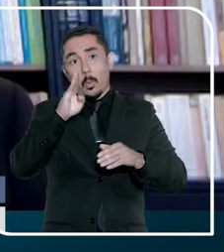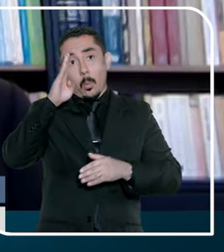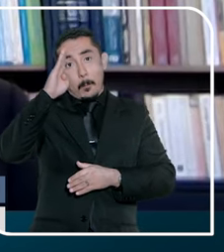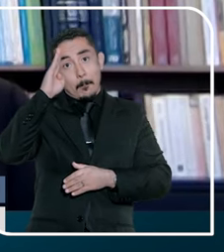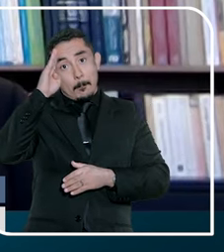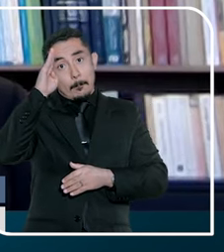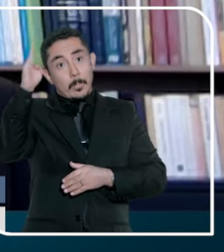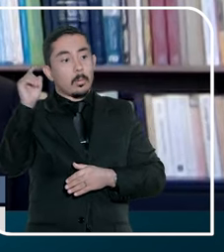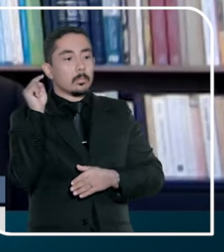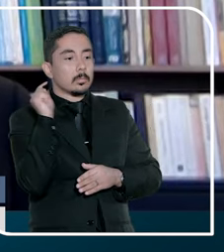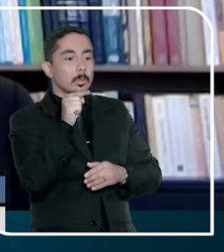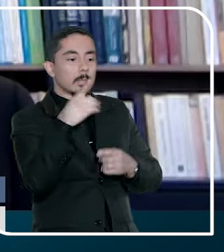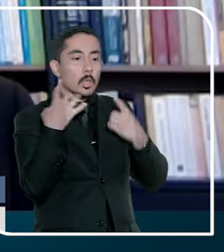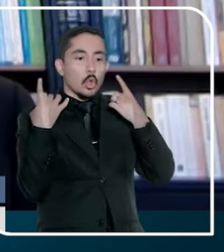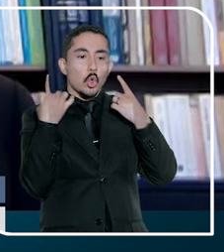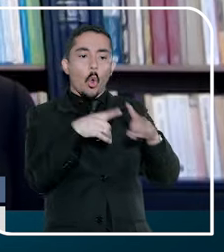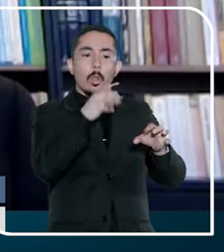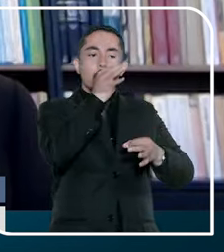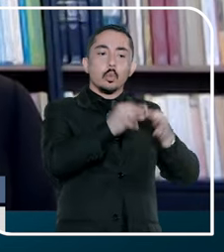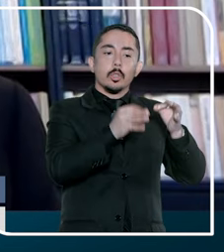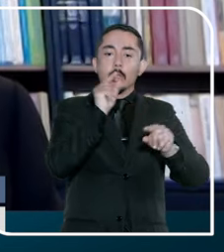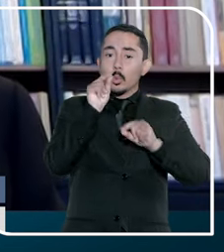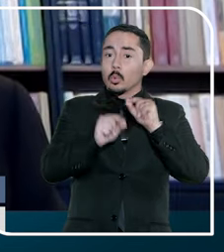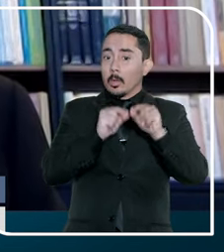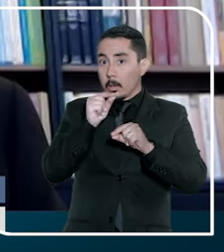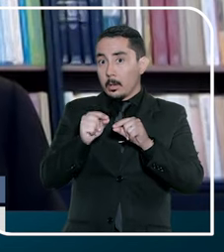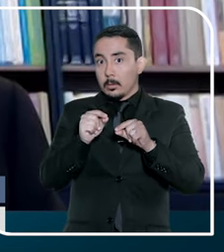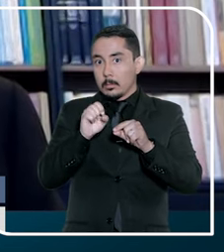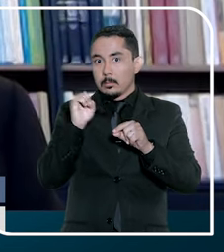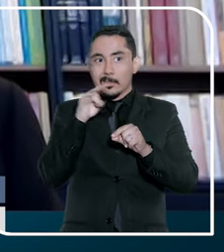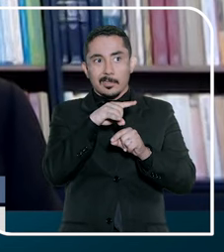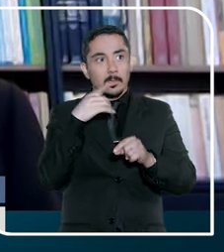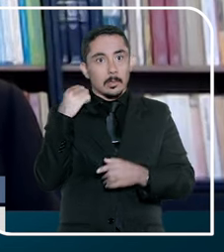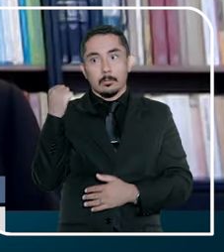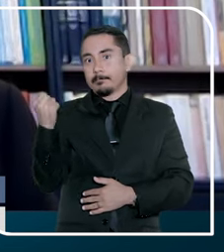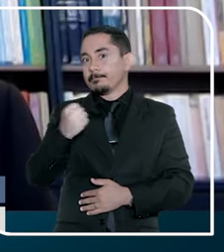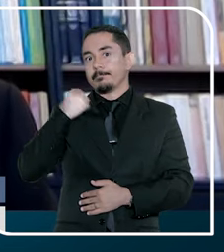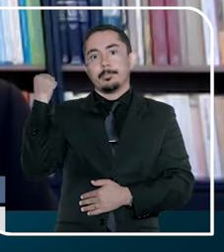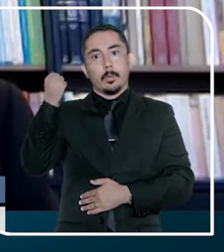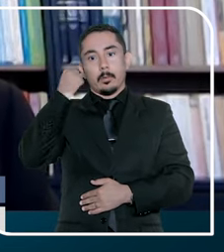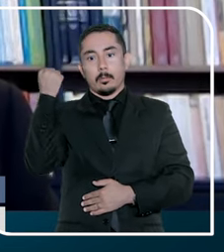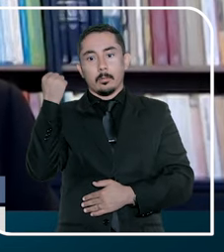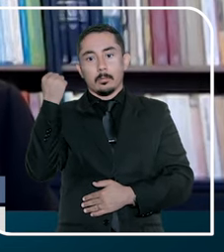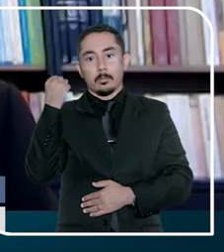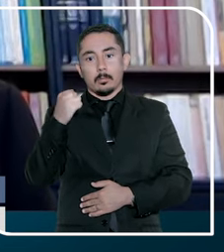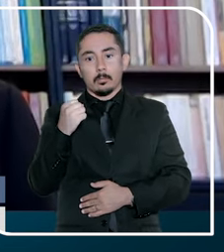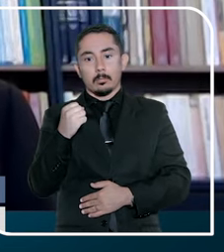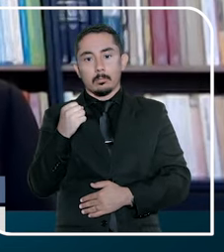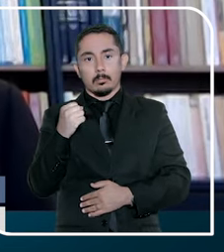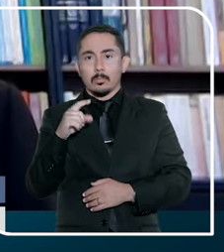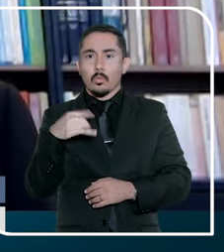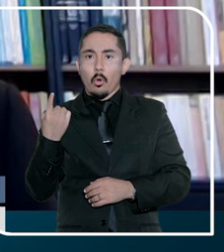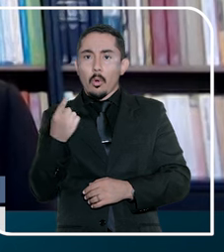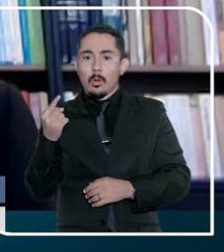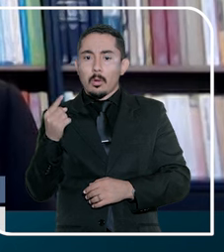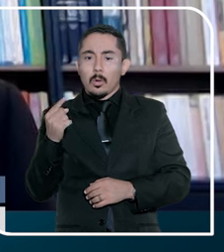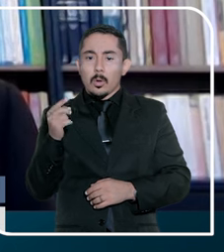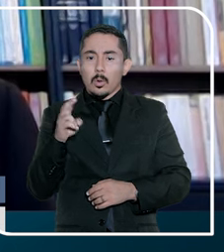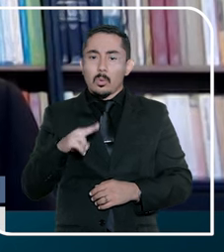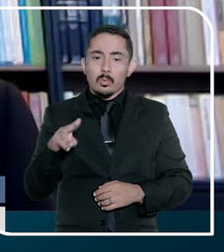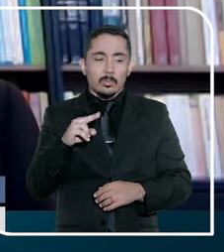uma lesão for eh grave for grande nem se cogita de classificá-lo como uma